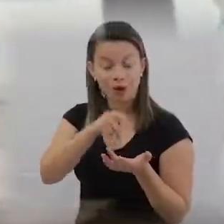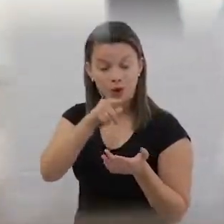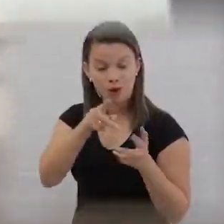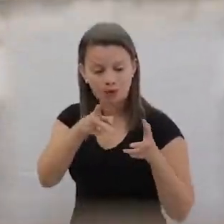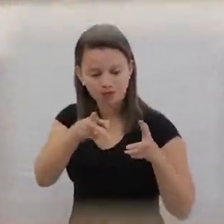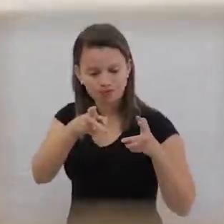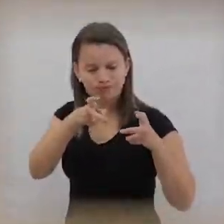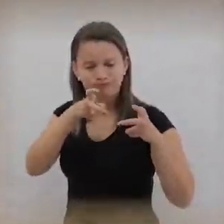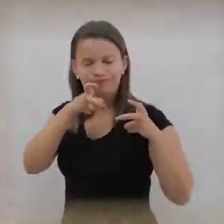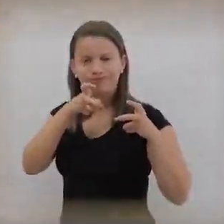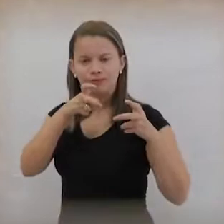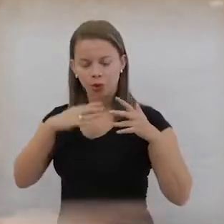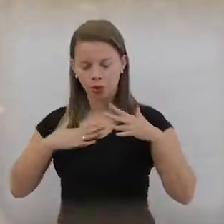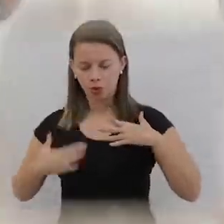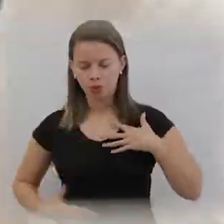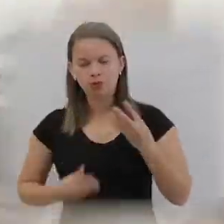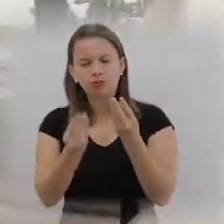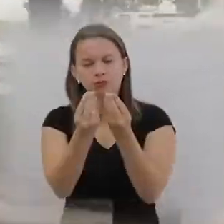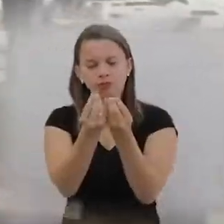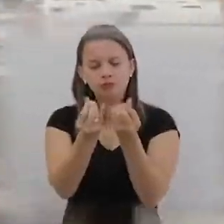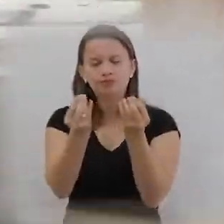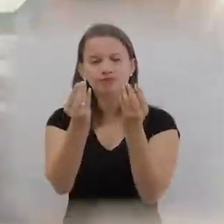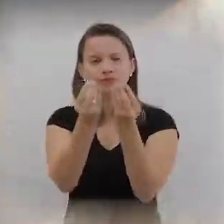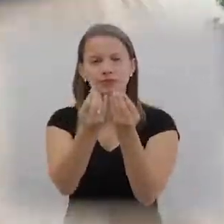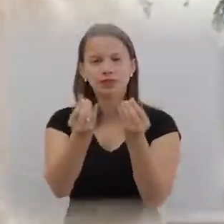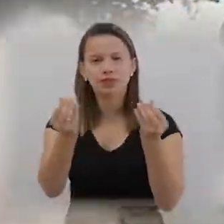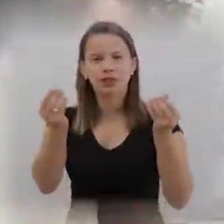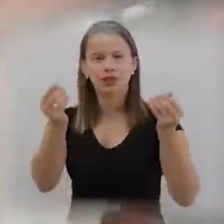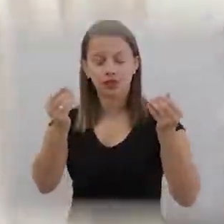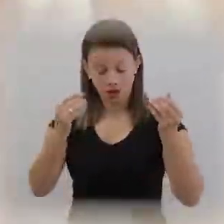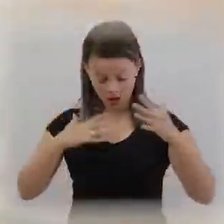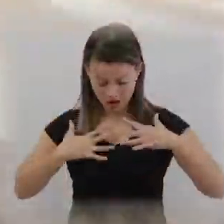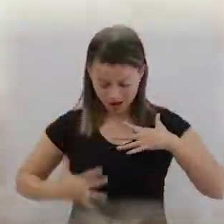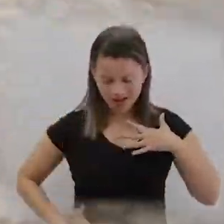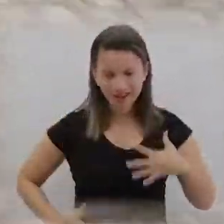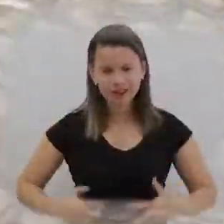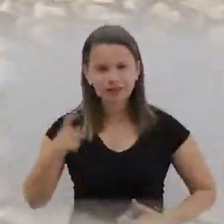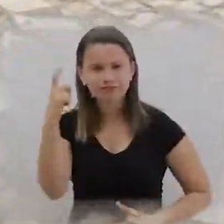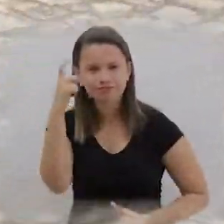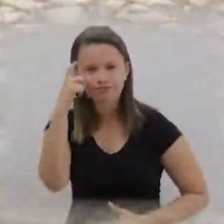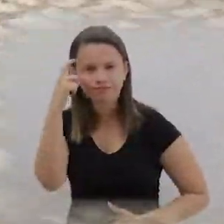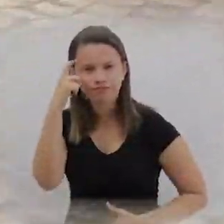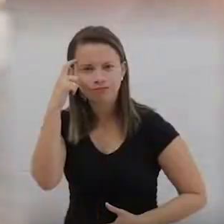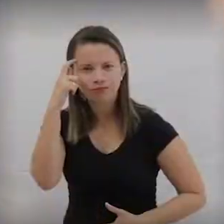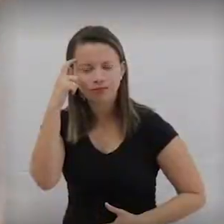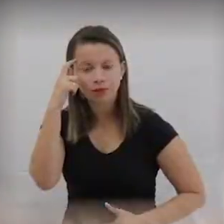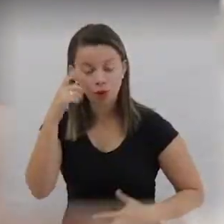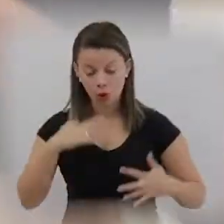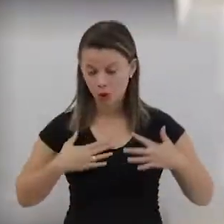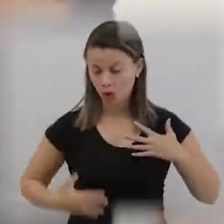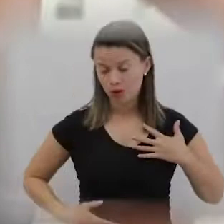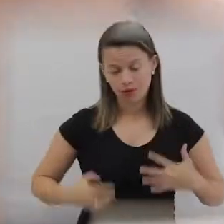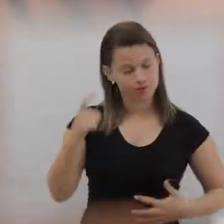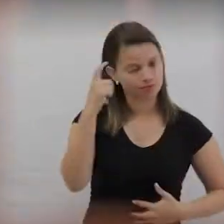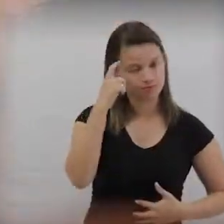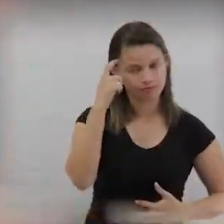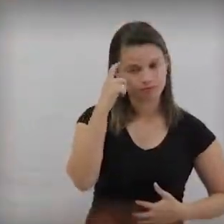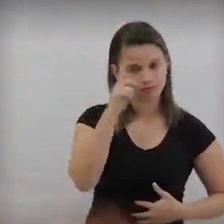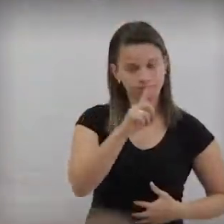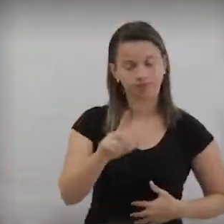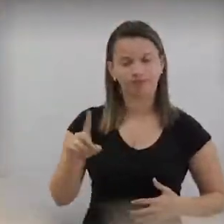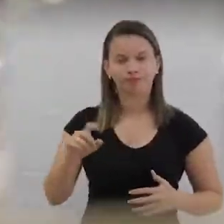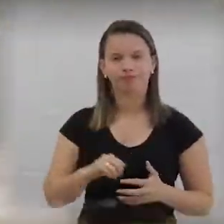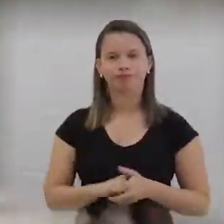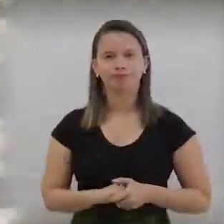um corpo sensível, um corpo que pensa, um corpo que não pensa.